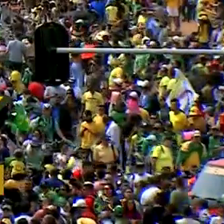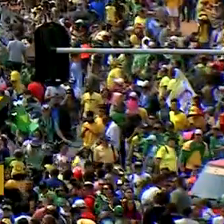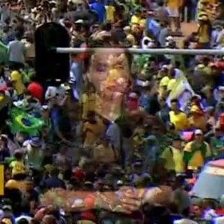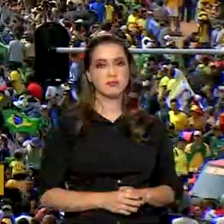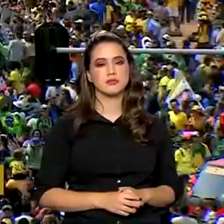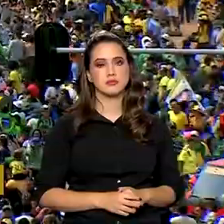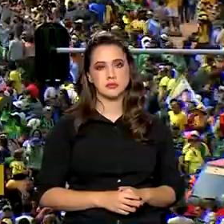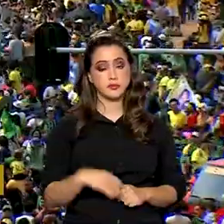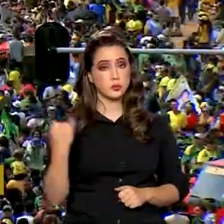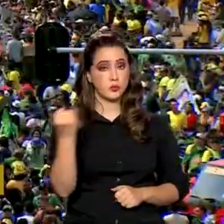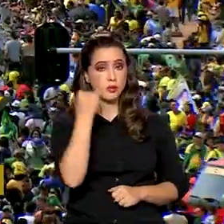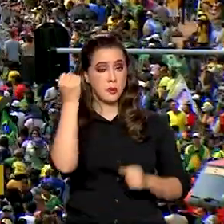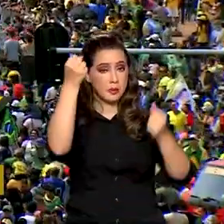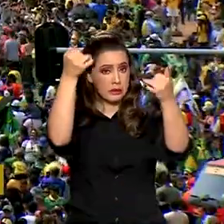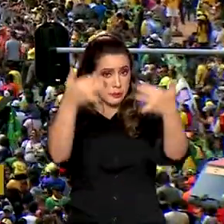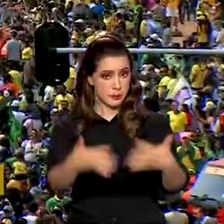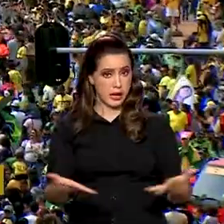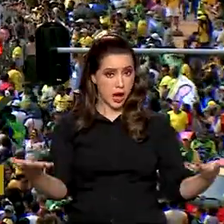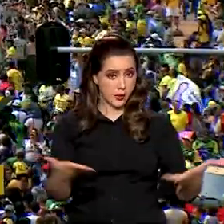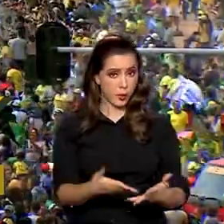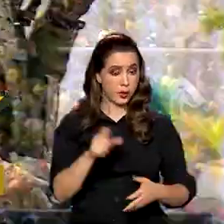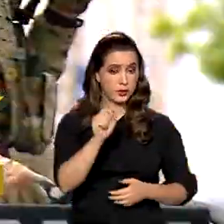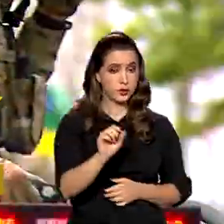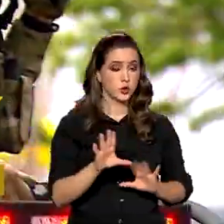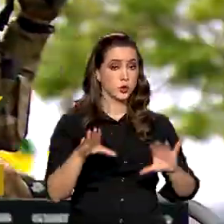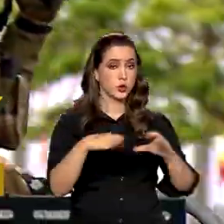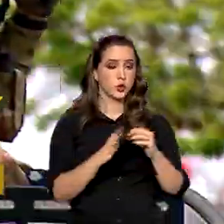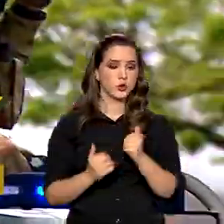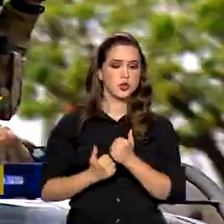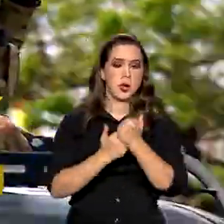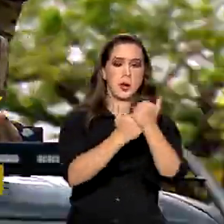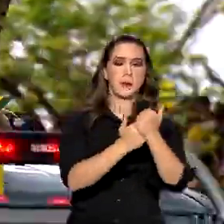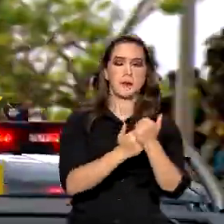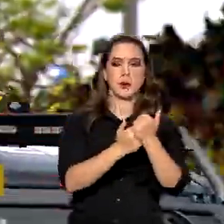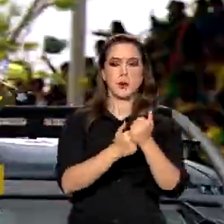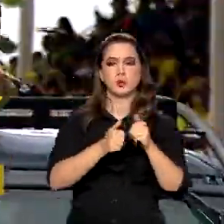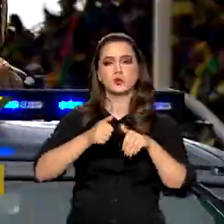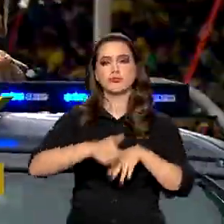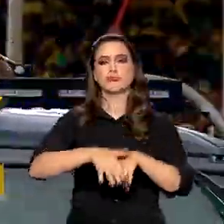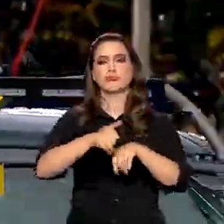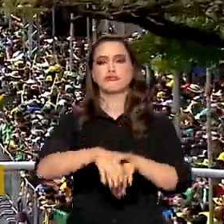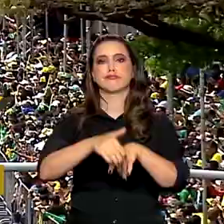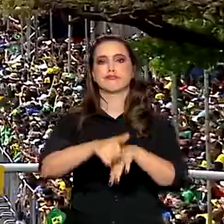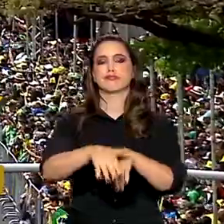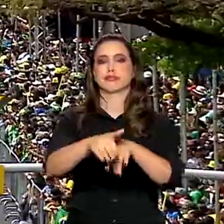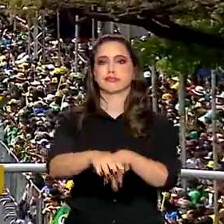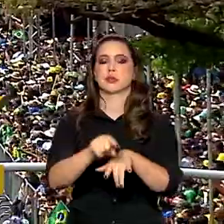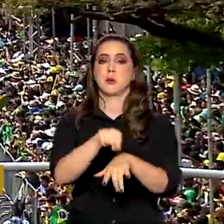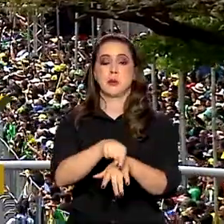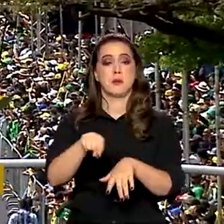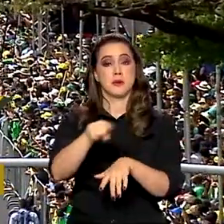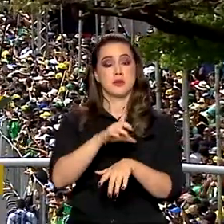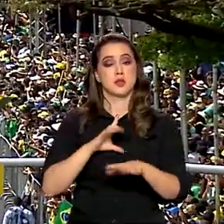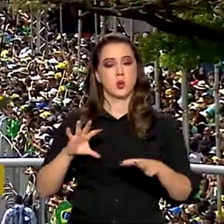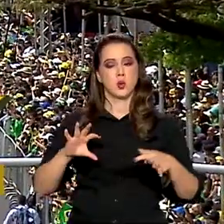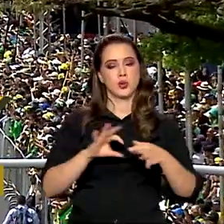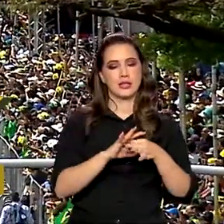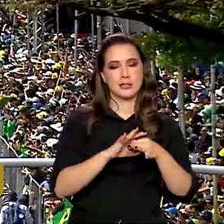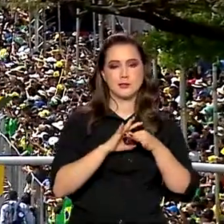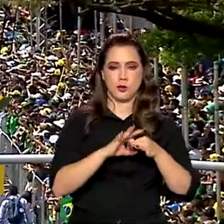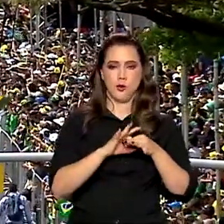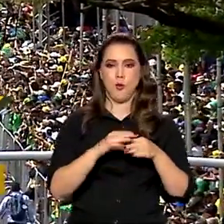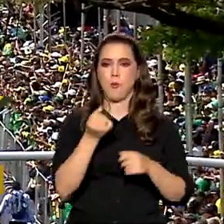Então é importante destacar nesse momento aí que as forças auxiliares estão desfilando, né? Existe uma integração